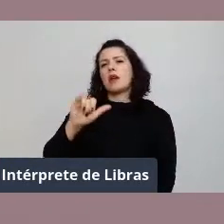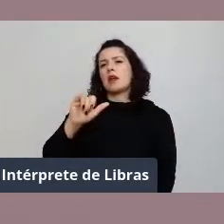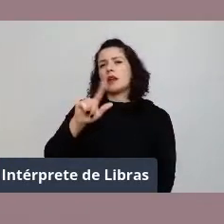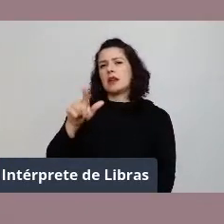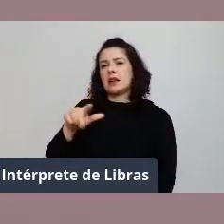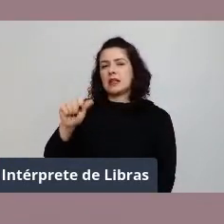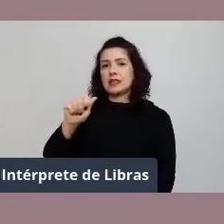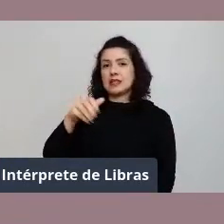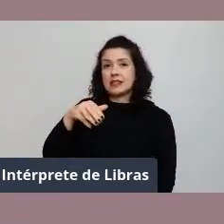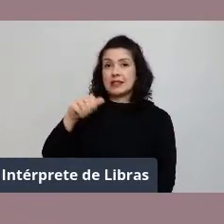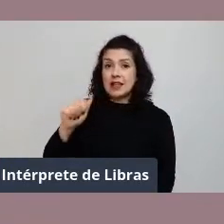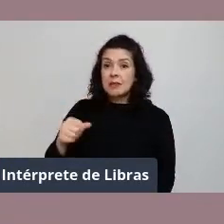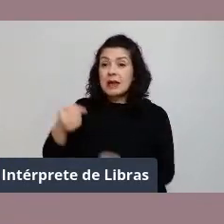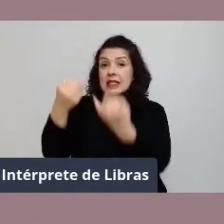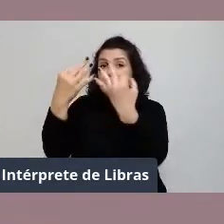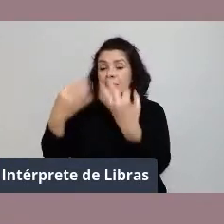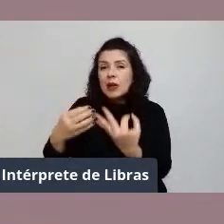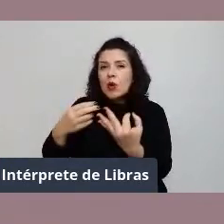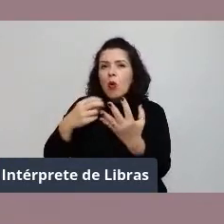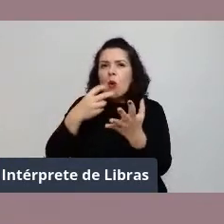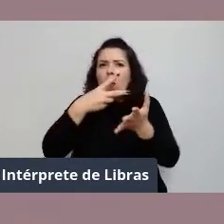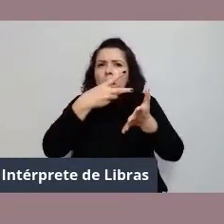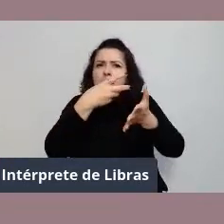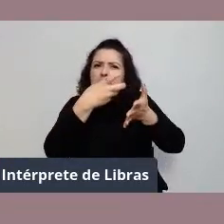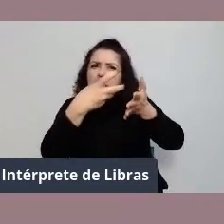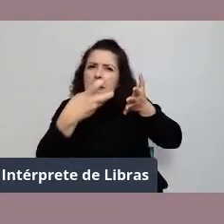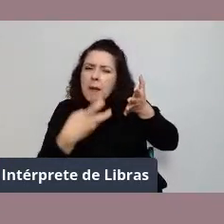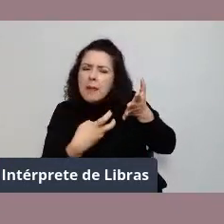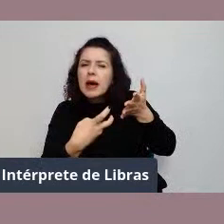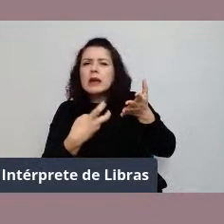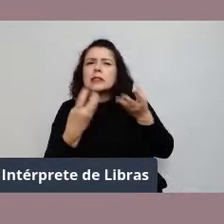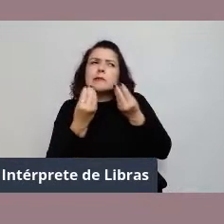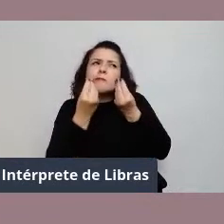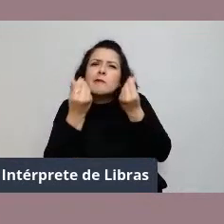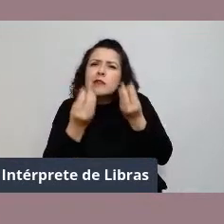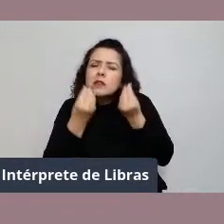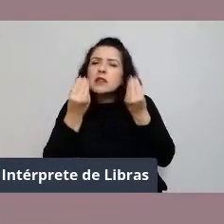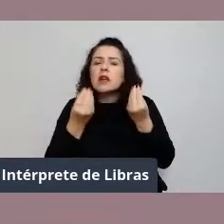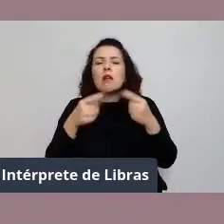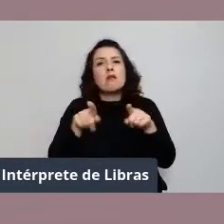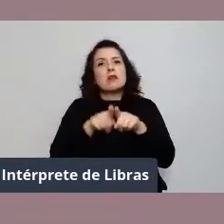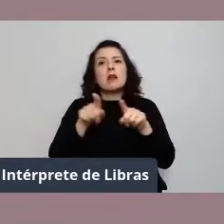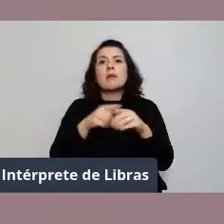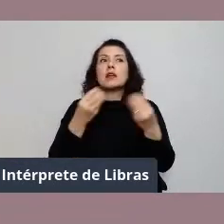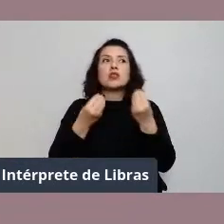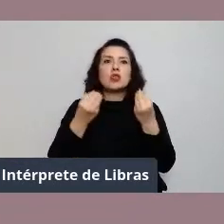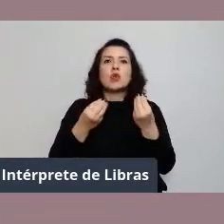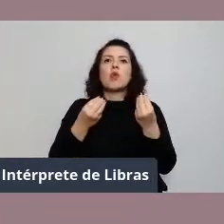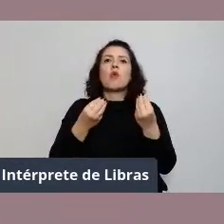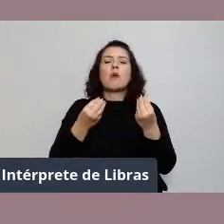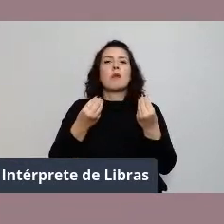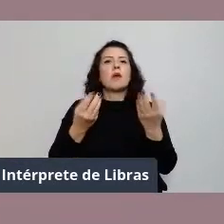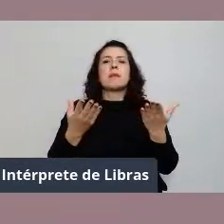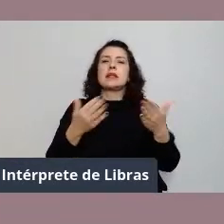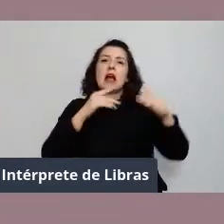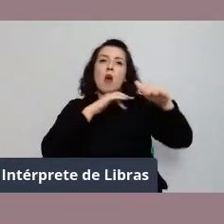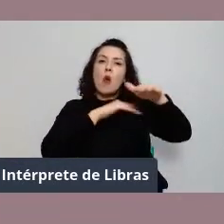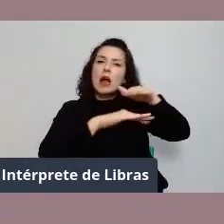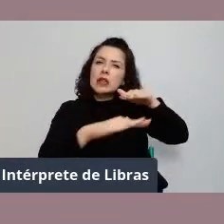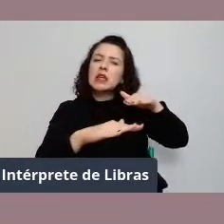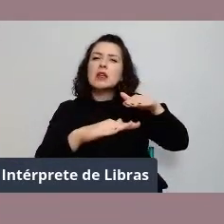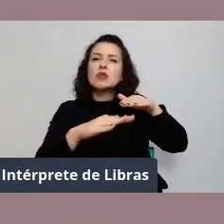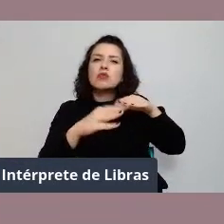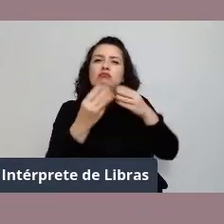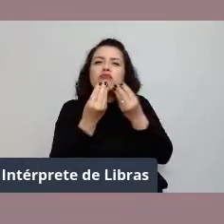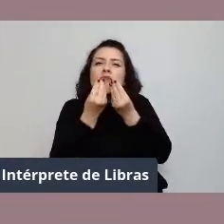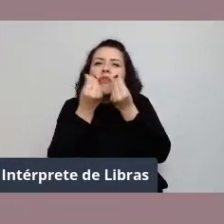aí algumas leituras foram importantes para mim, como O Sabor do Arquivo, da Arlette Farge, até tem a